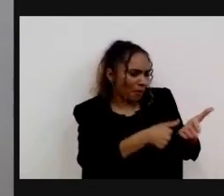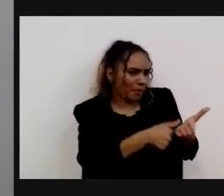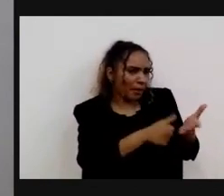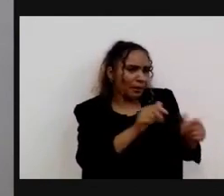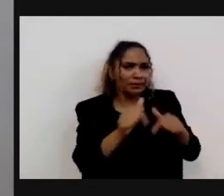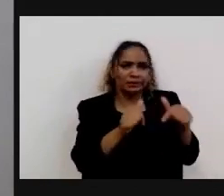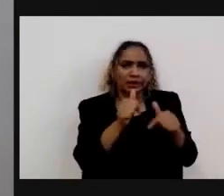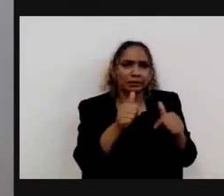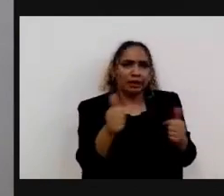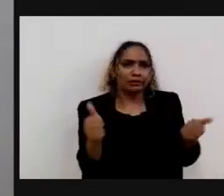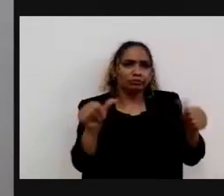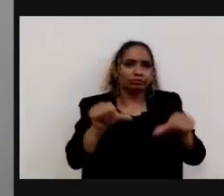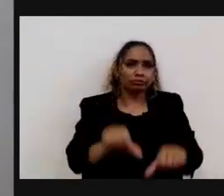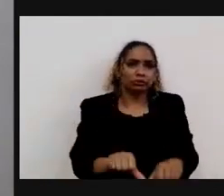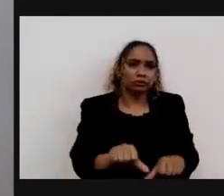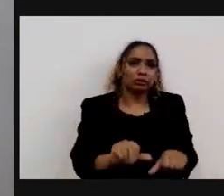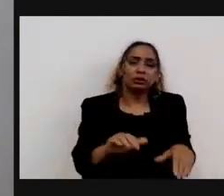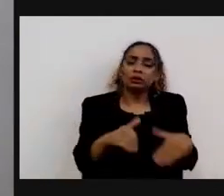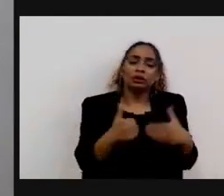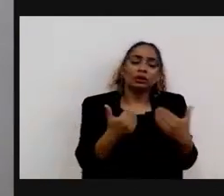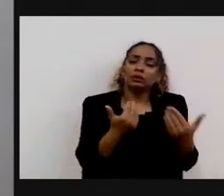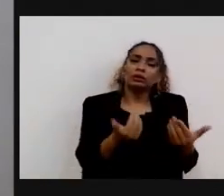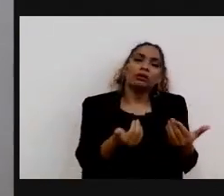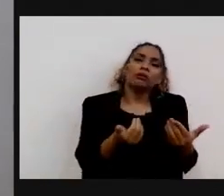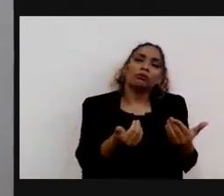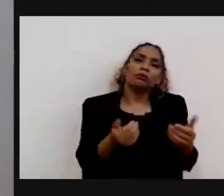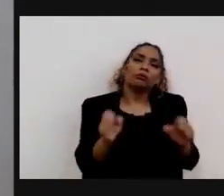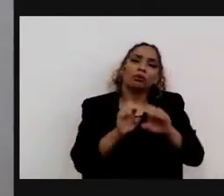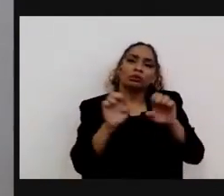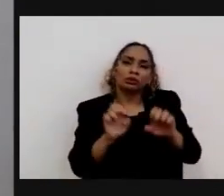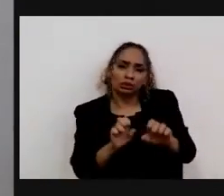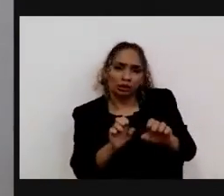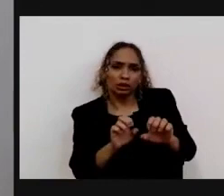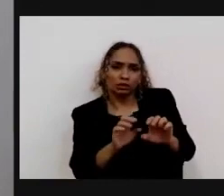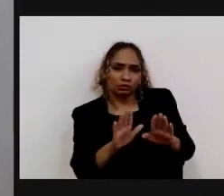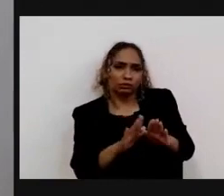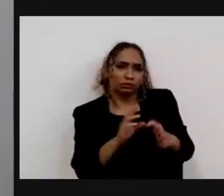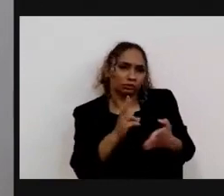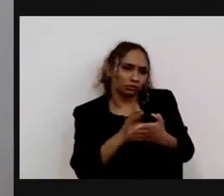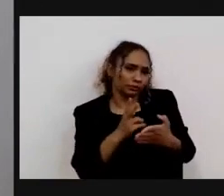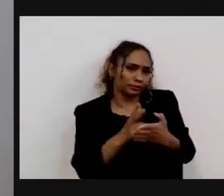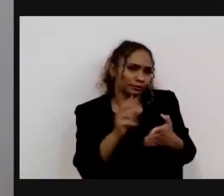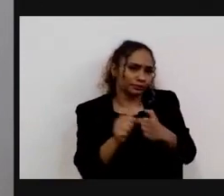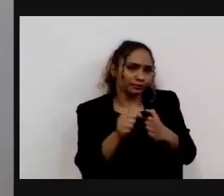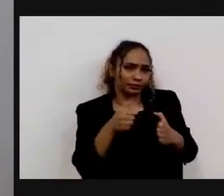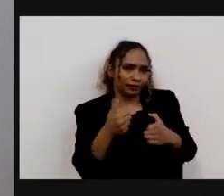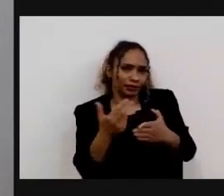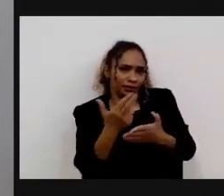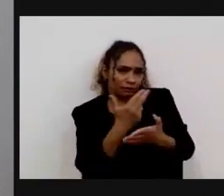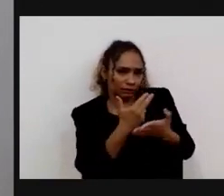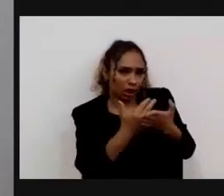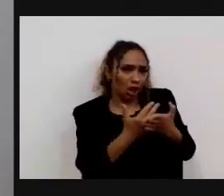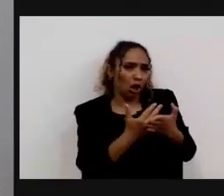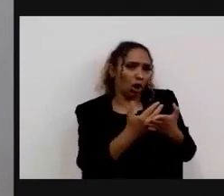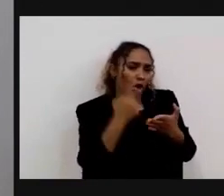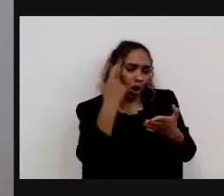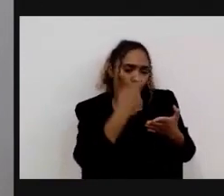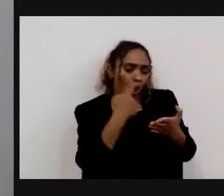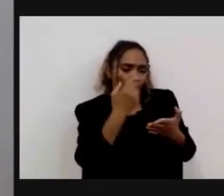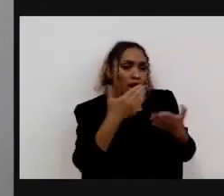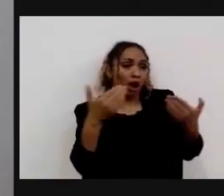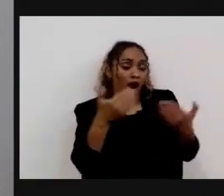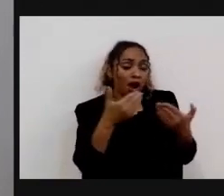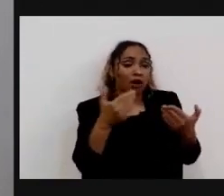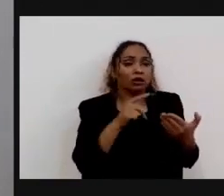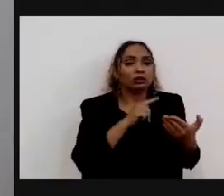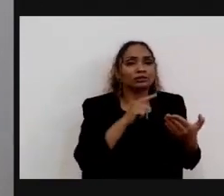e o modelo que Foi estabelecido que que tá se estruturando ele foi primeiro desenhado a partir de horas mas agora ele é